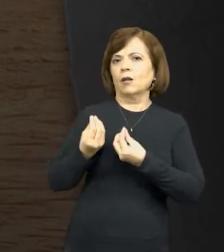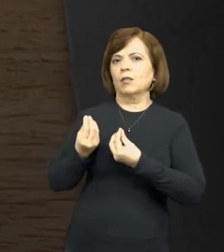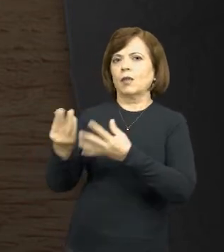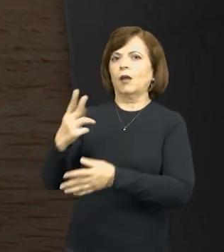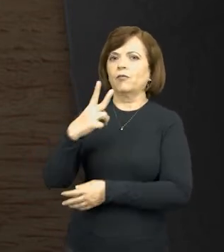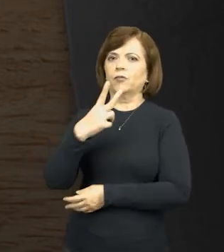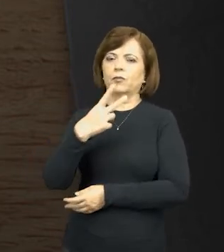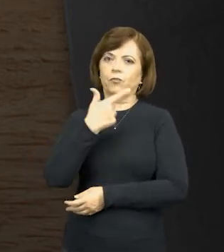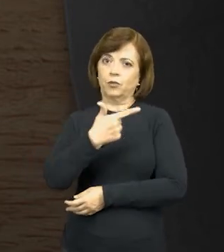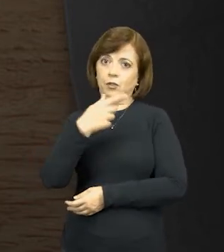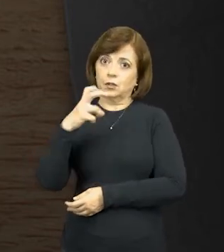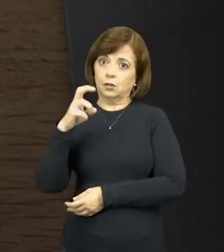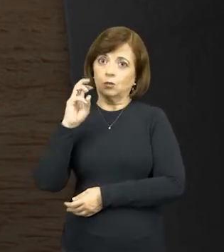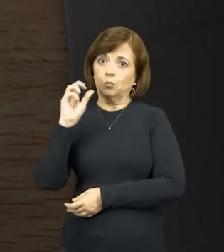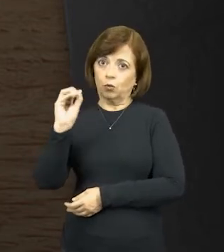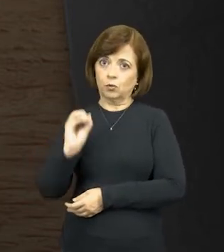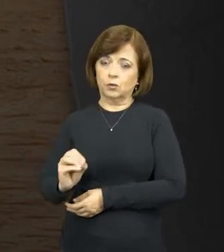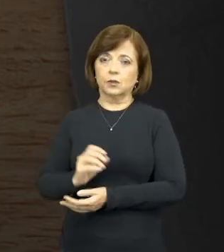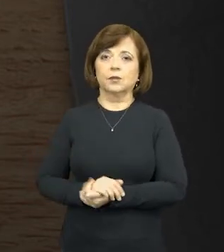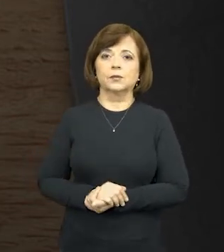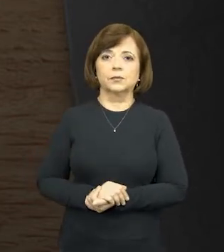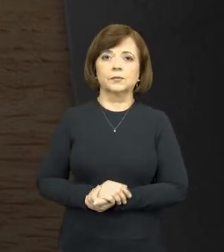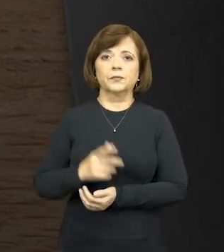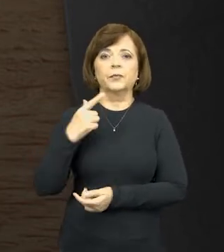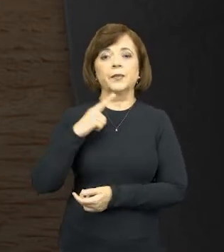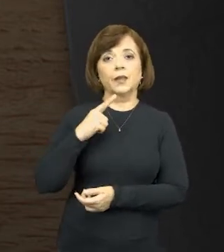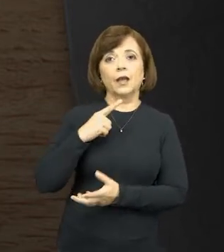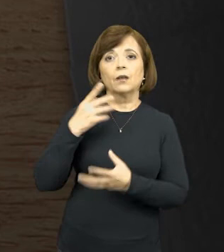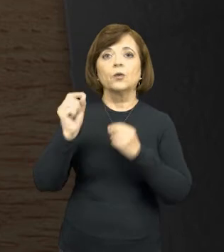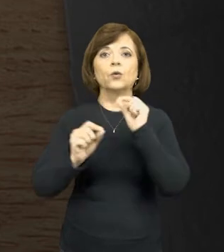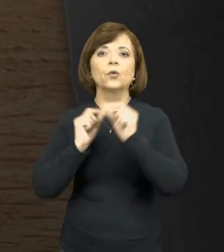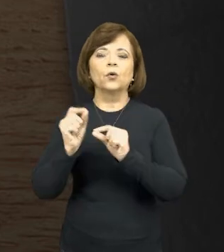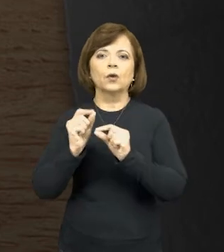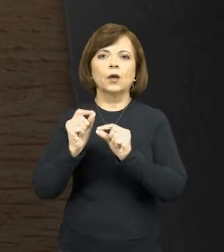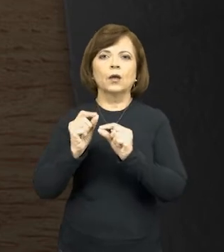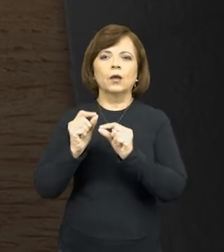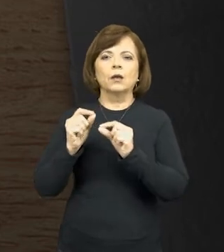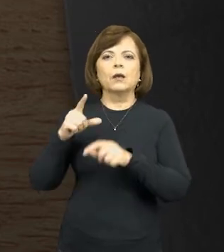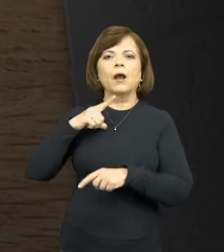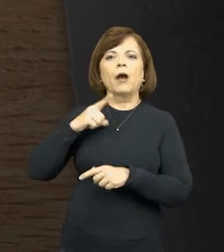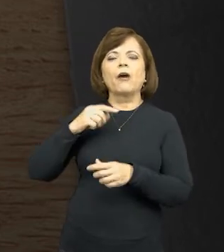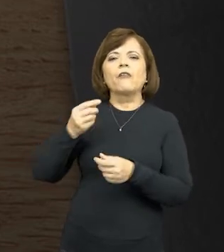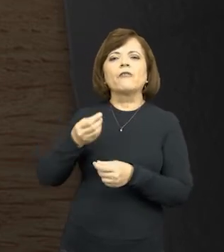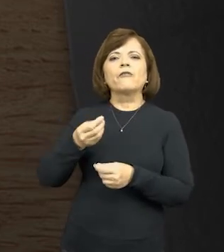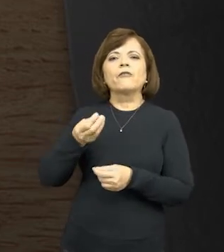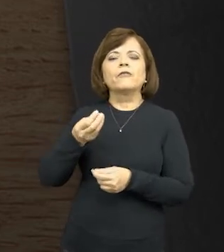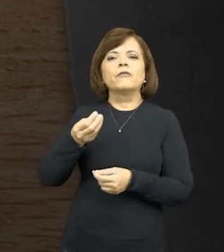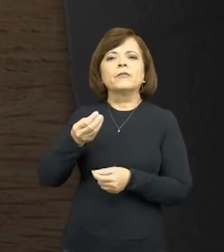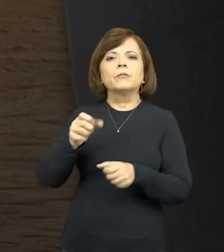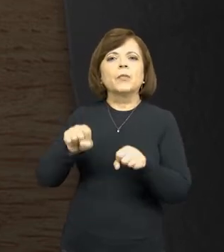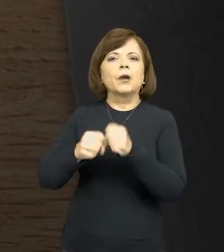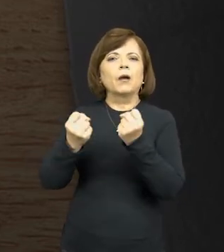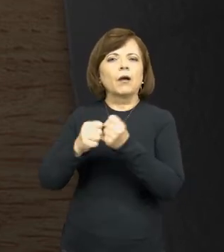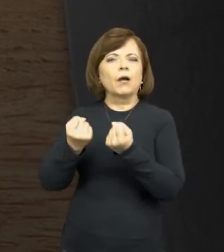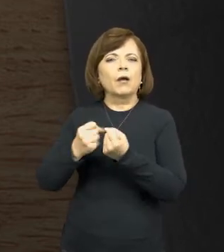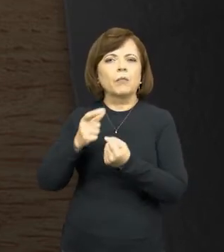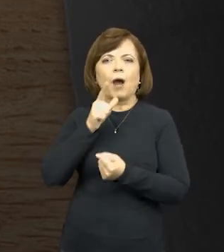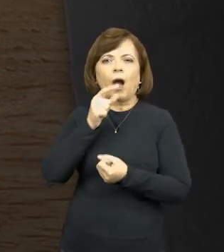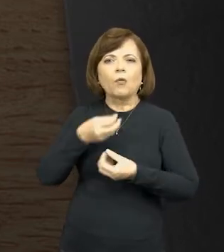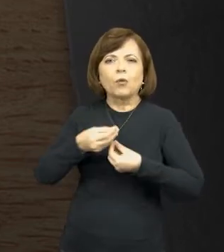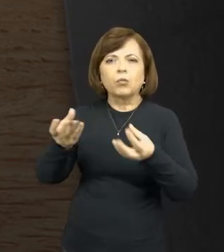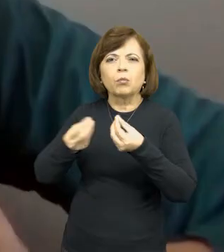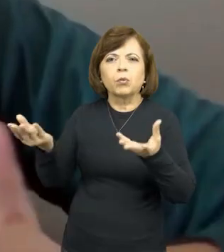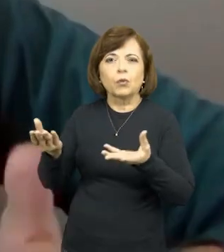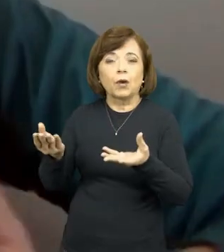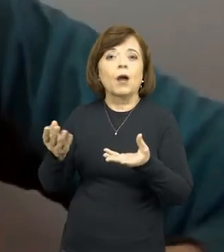das contas daqueles consumidores que foram afetados no período da falha da elevatória pela intermitência do fornecimento de